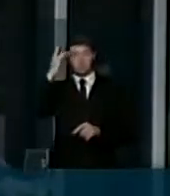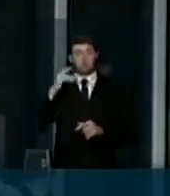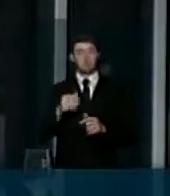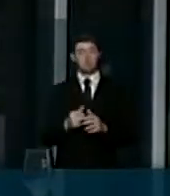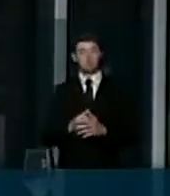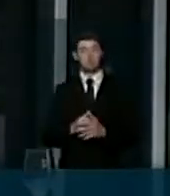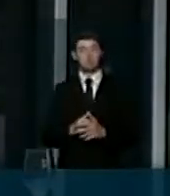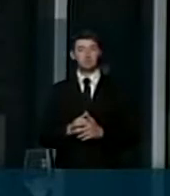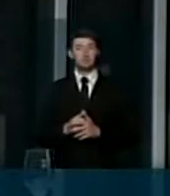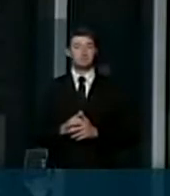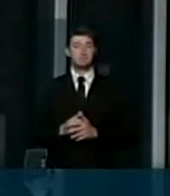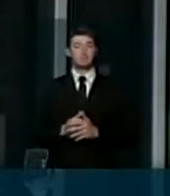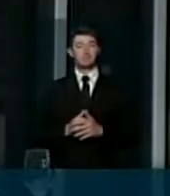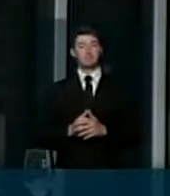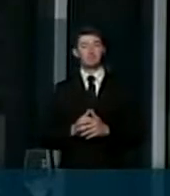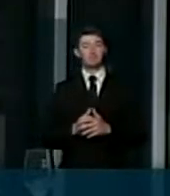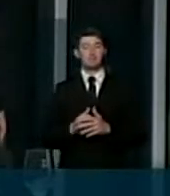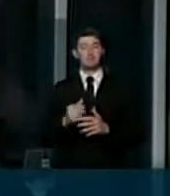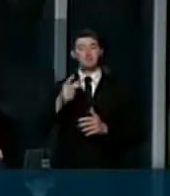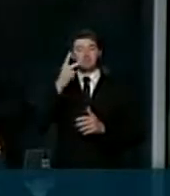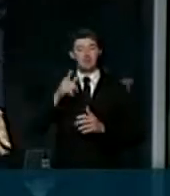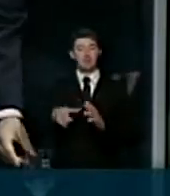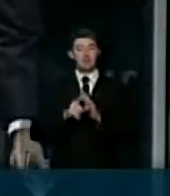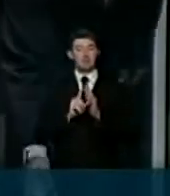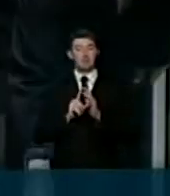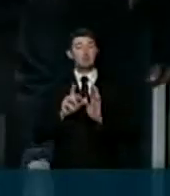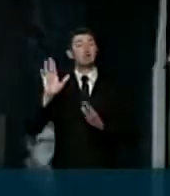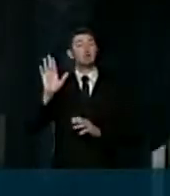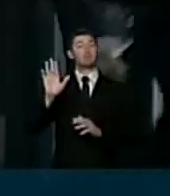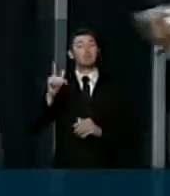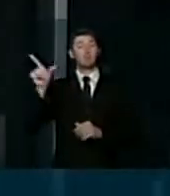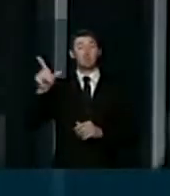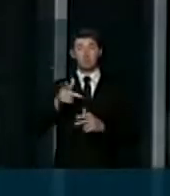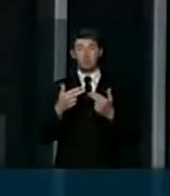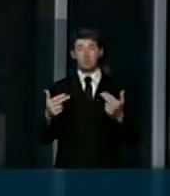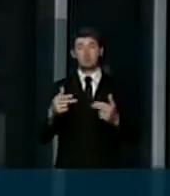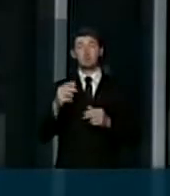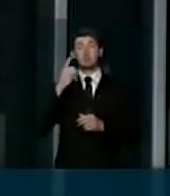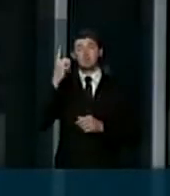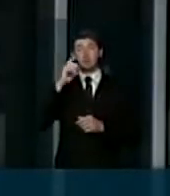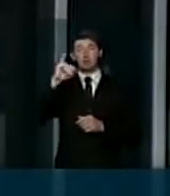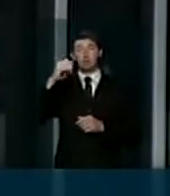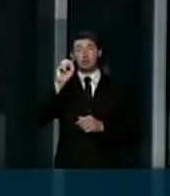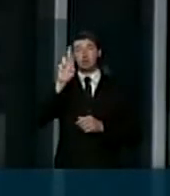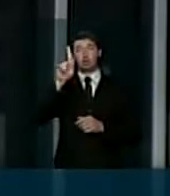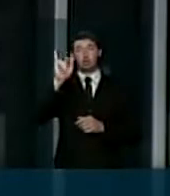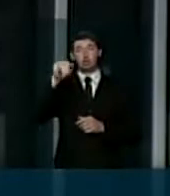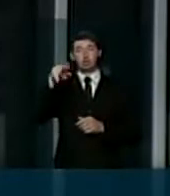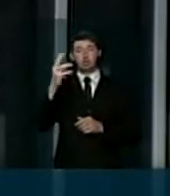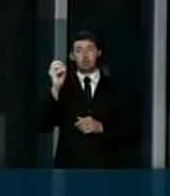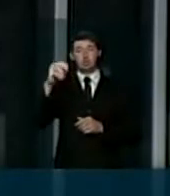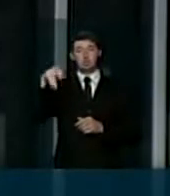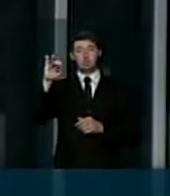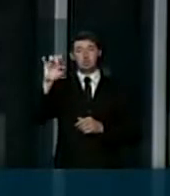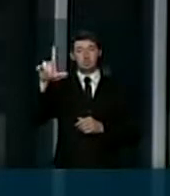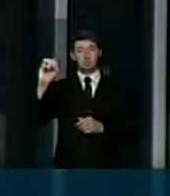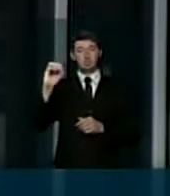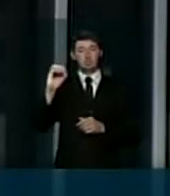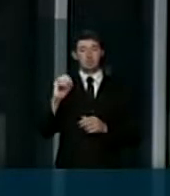ficou fácil perceber, deputado Jorginho Melo, que a reforma política gera uma polêmica muito grande